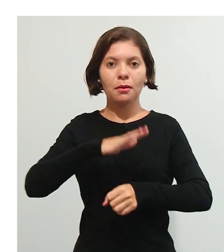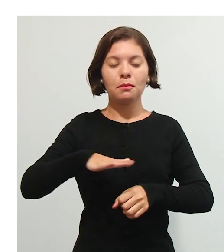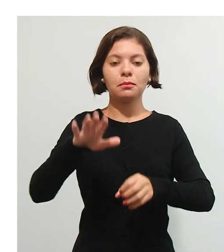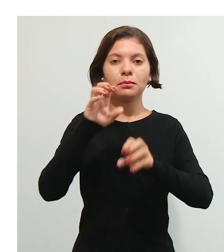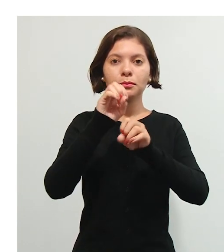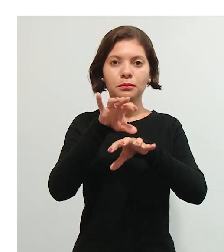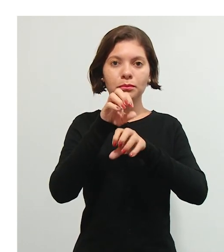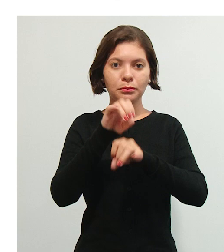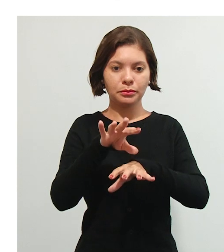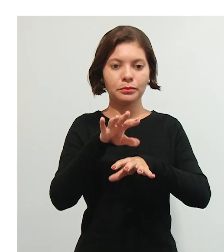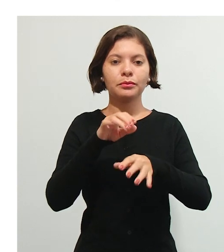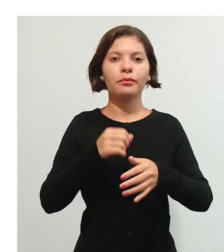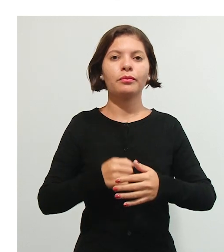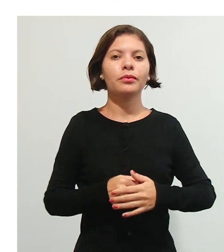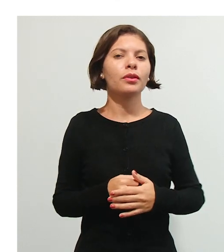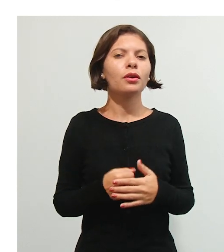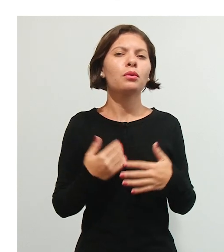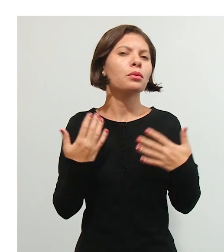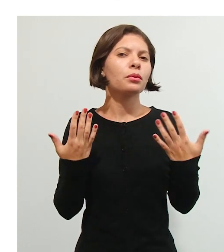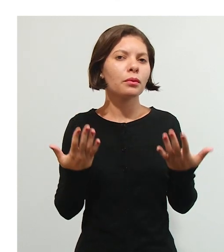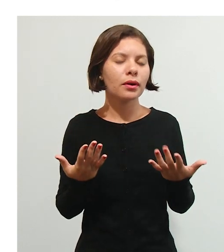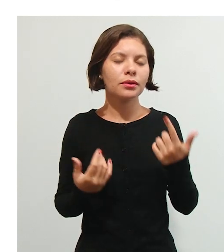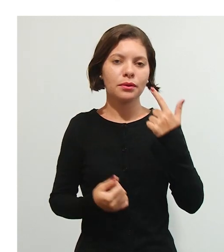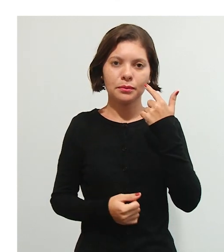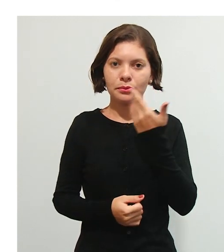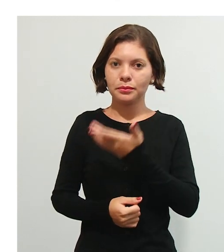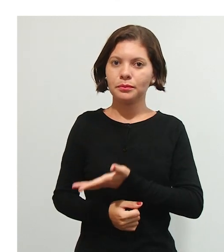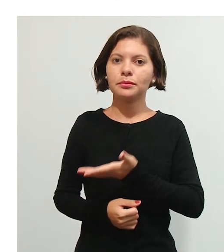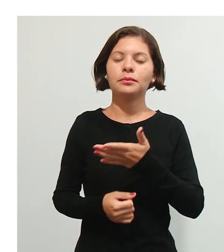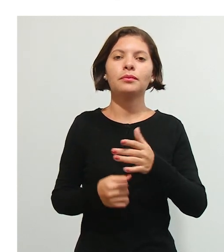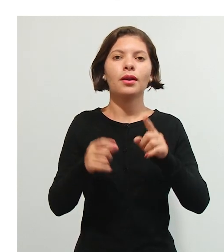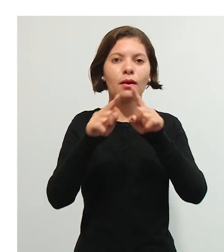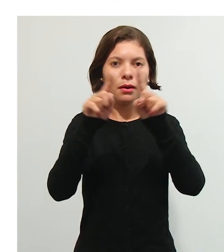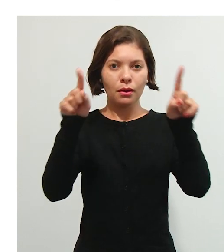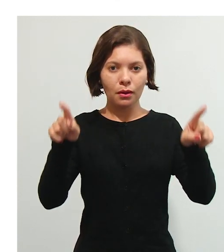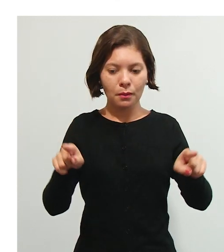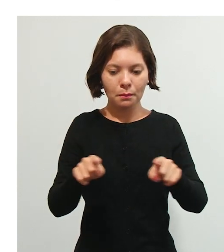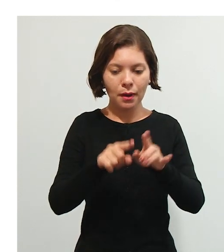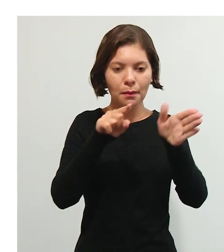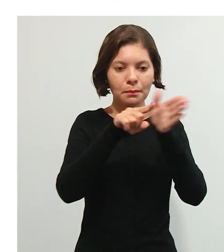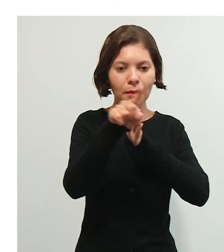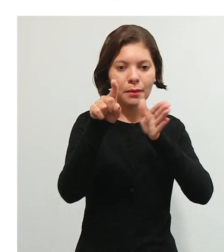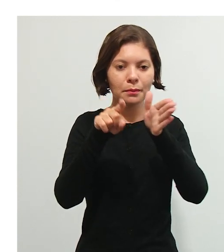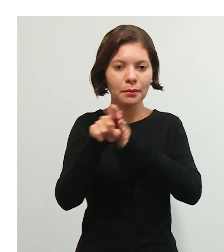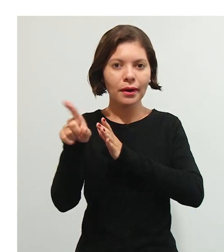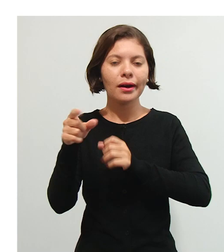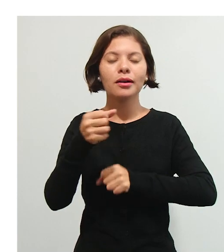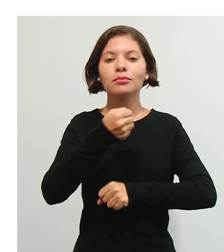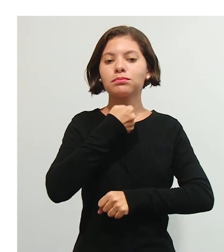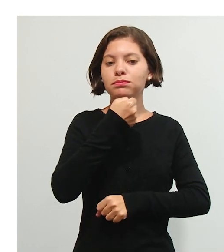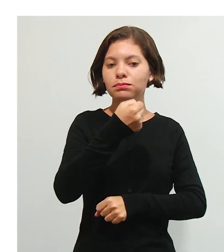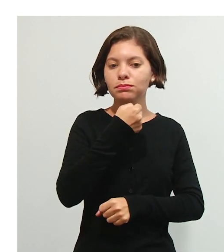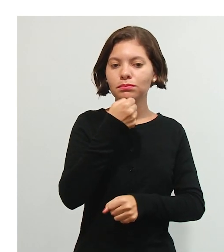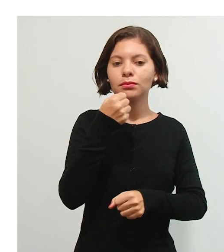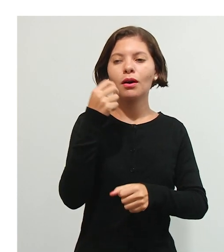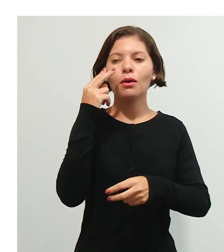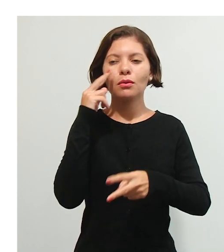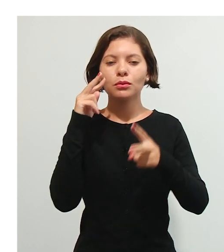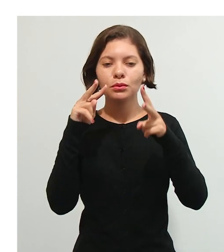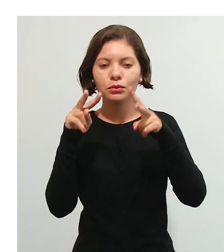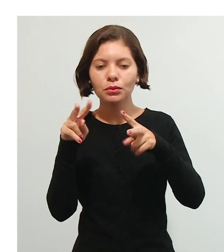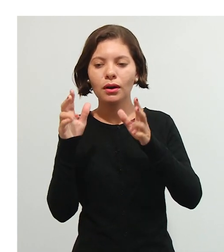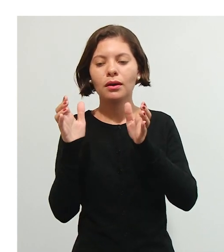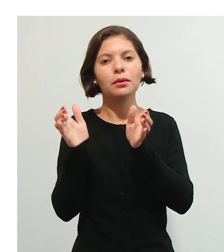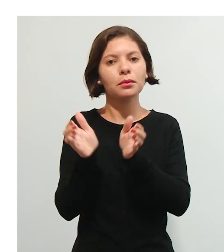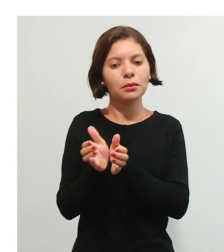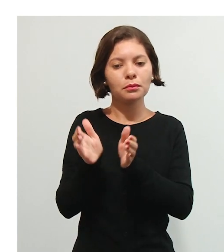educação os entre os instrumentos nós vamos trabalhar com questionário entrevista observação